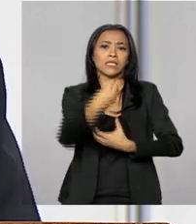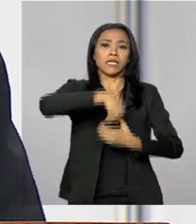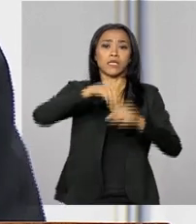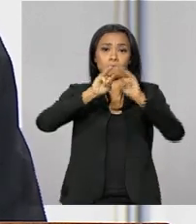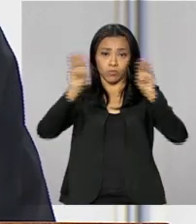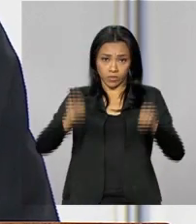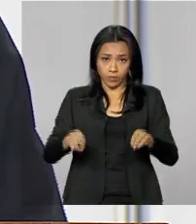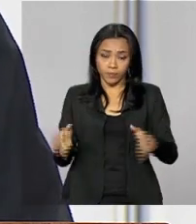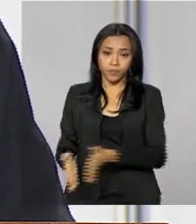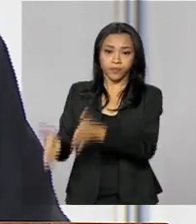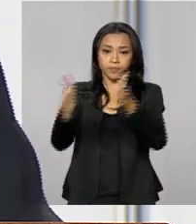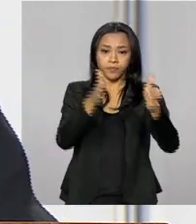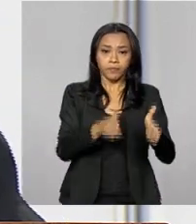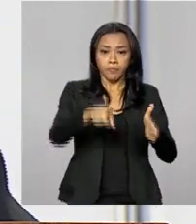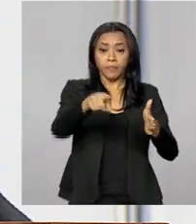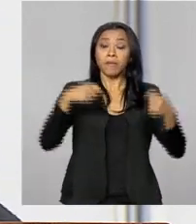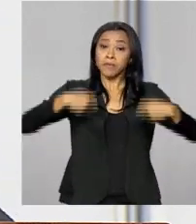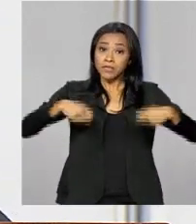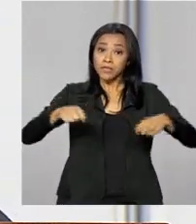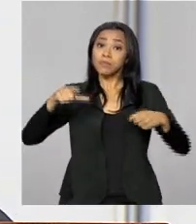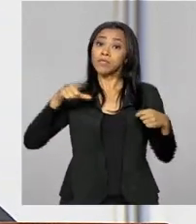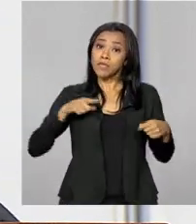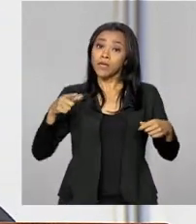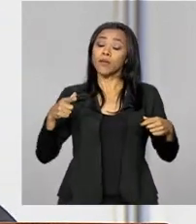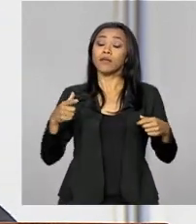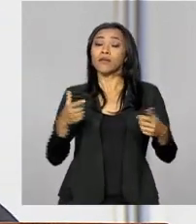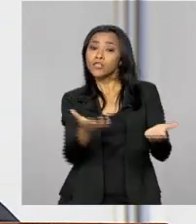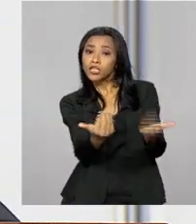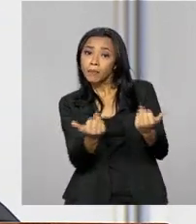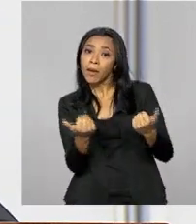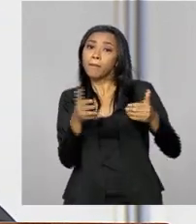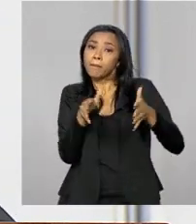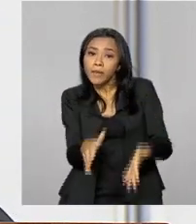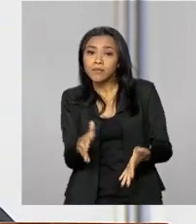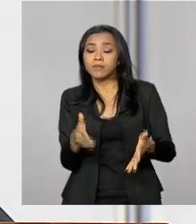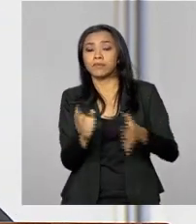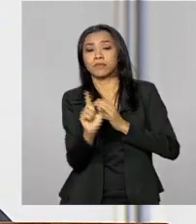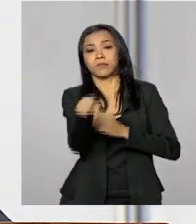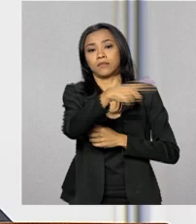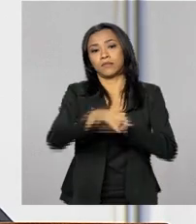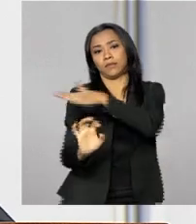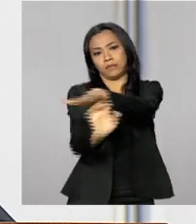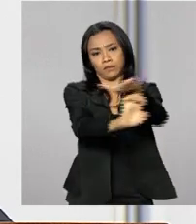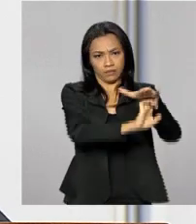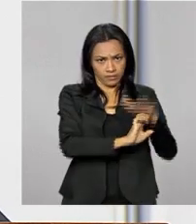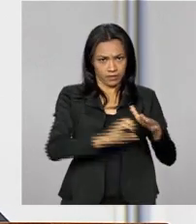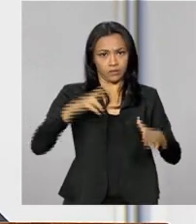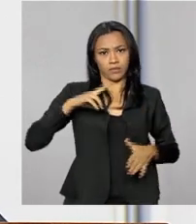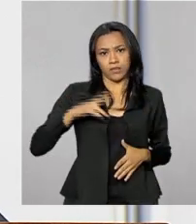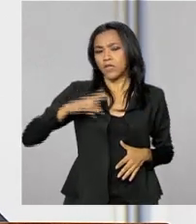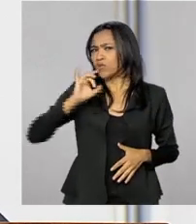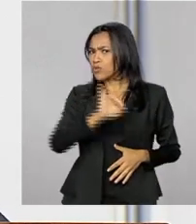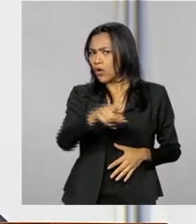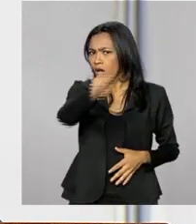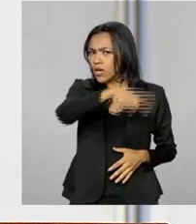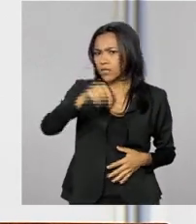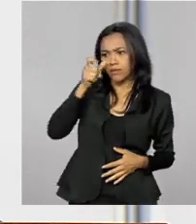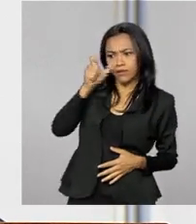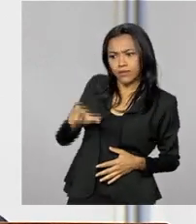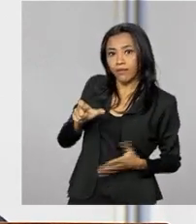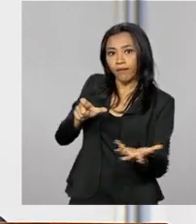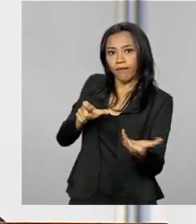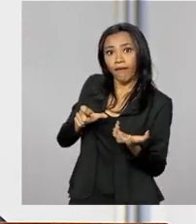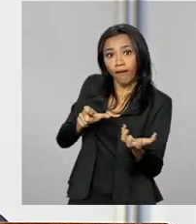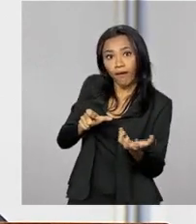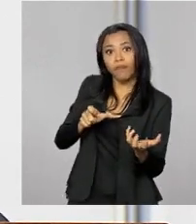permanente participação da iniciativa privada especialmente aqueles que de alguma maneira não só se interessaram como querem